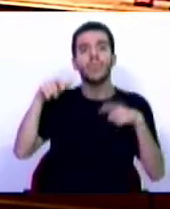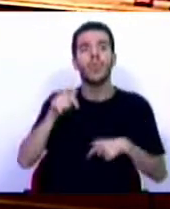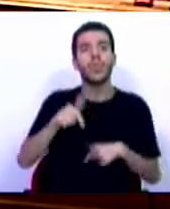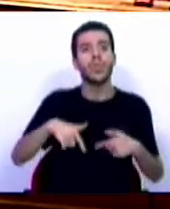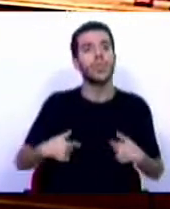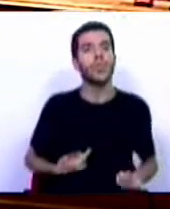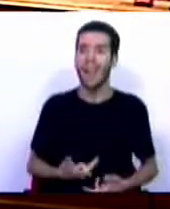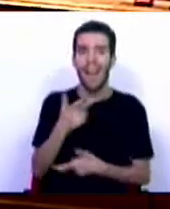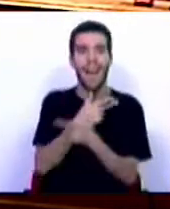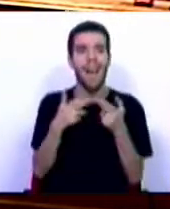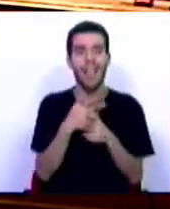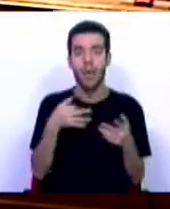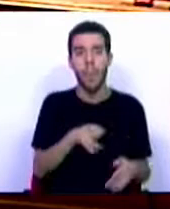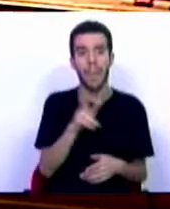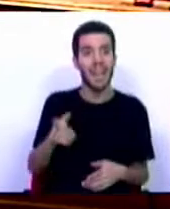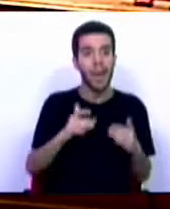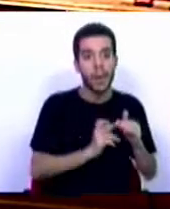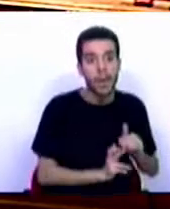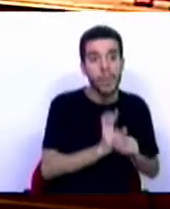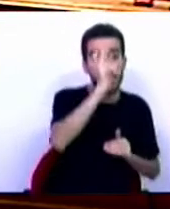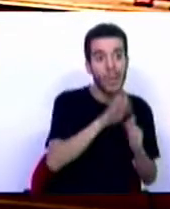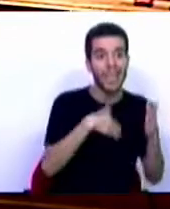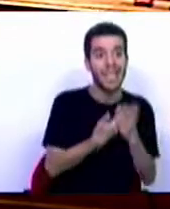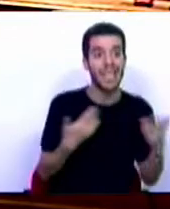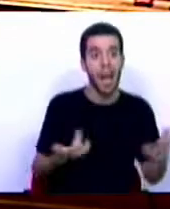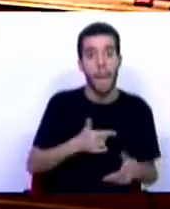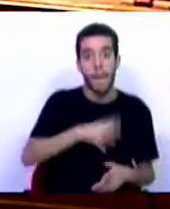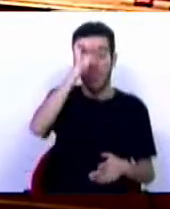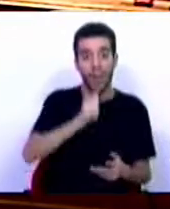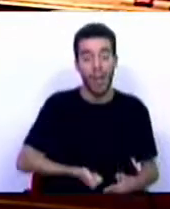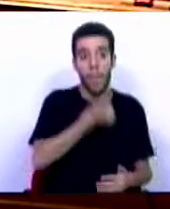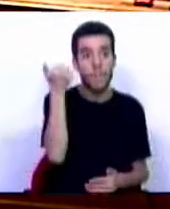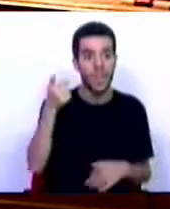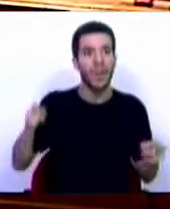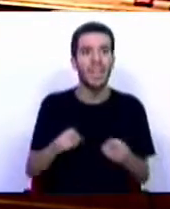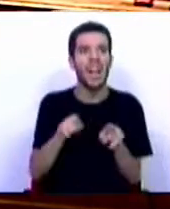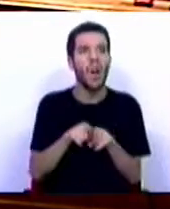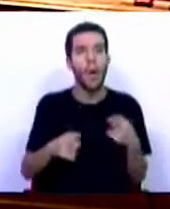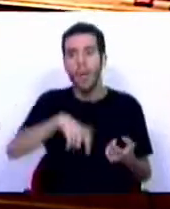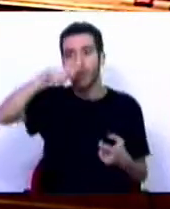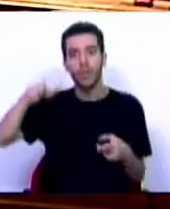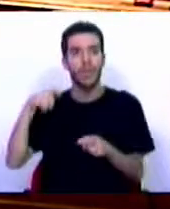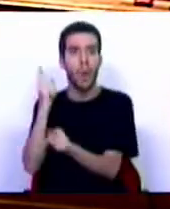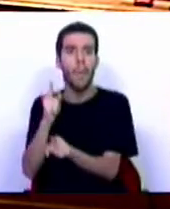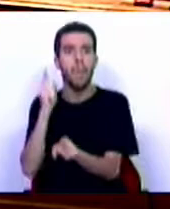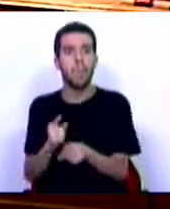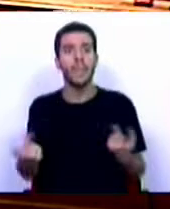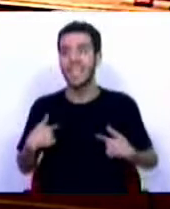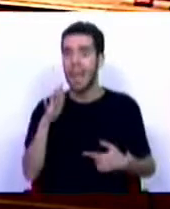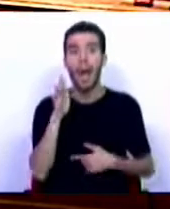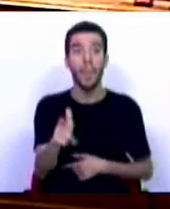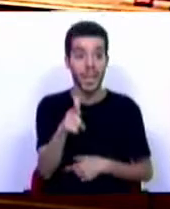uma parte do PRR para melhorar e agilizar a máquina do Estado são exatamente os mesmos que virão aqui